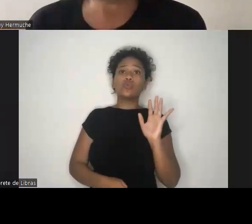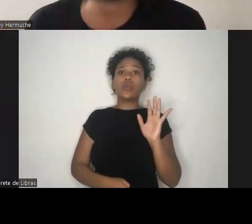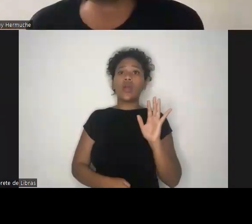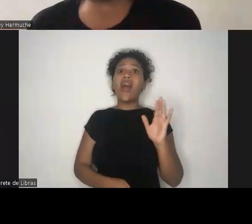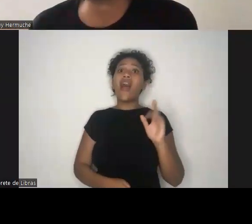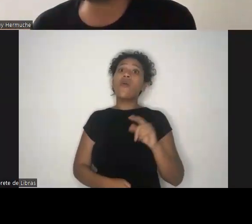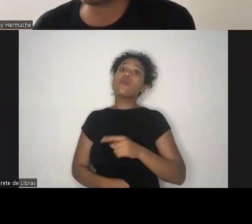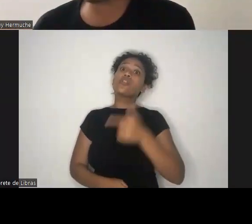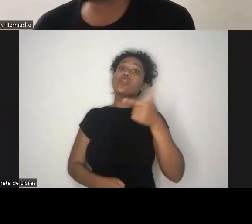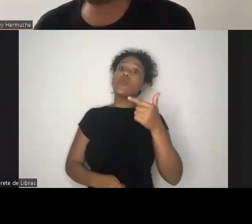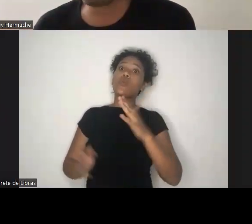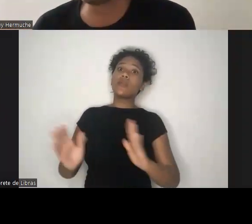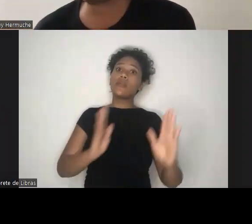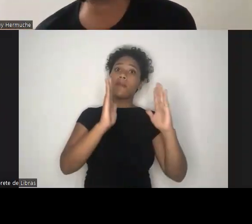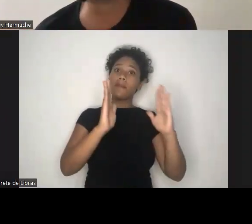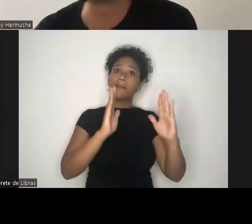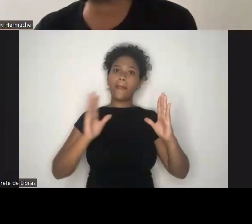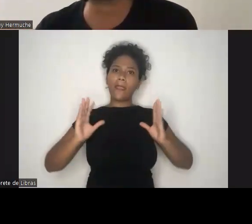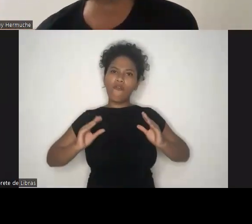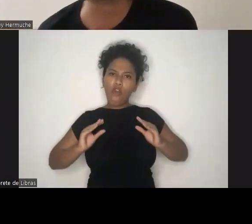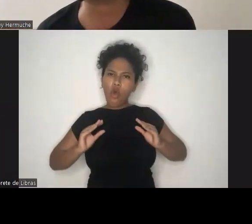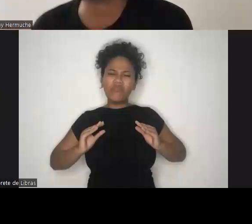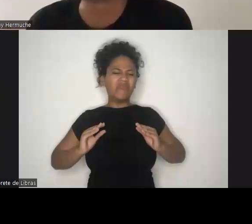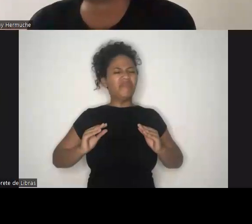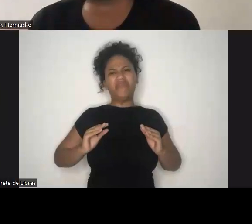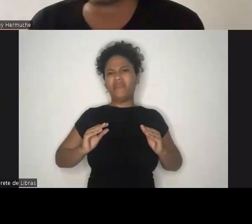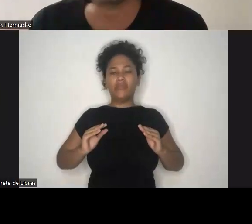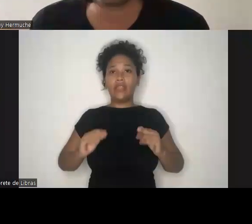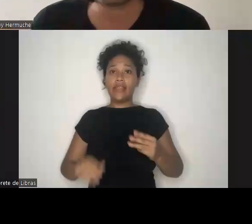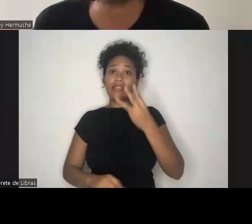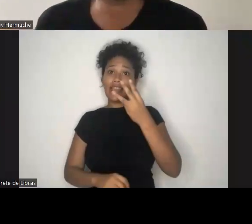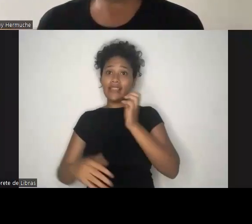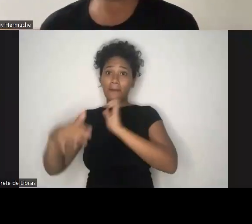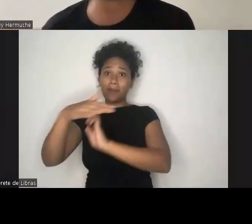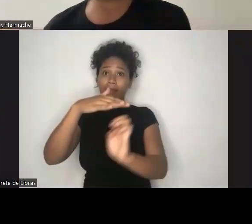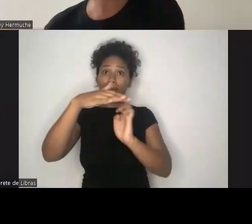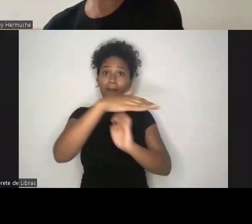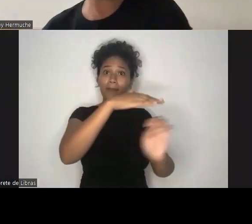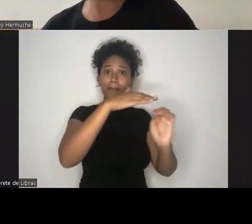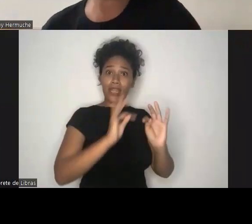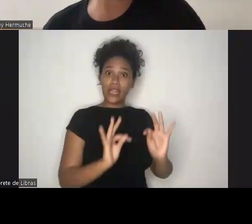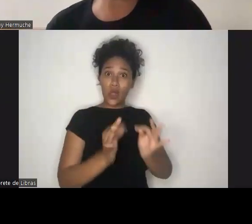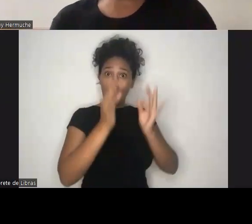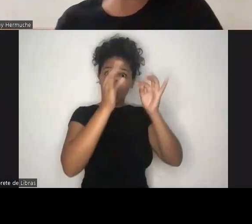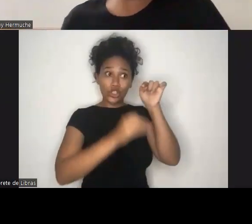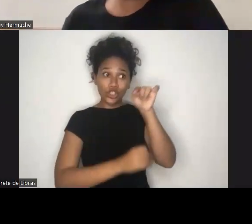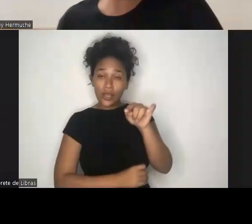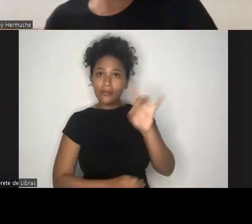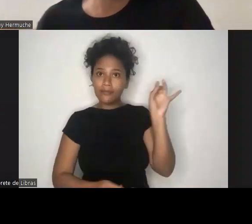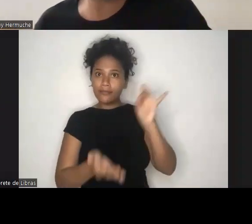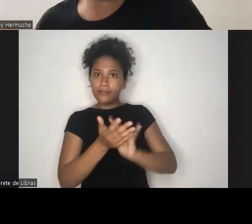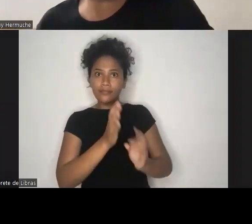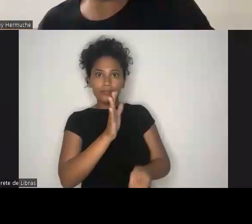saída de zona de conforto depois de ter passado por três empresas de tecnologia e ter realmente criado